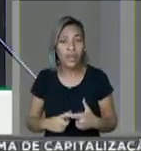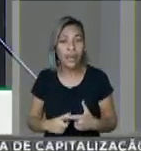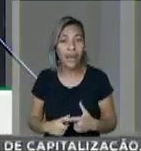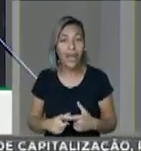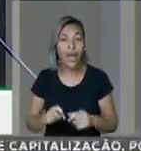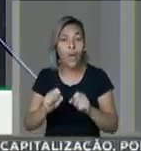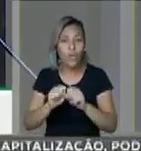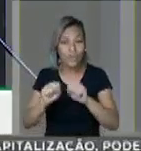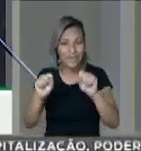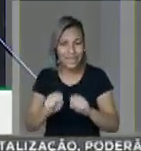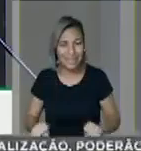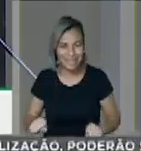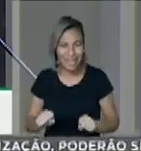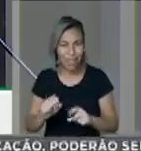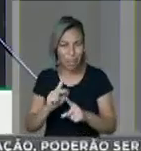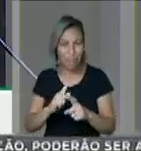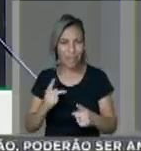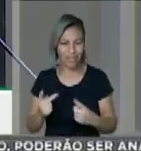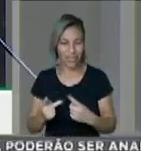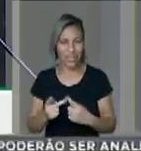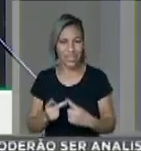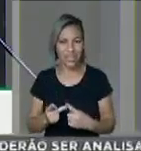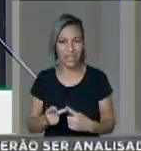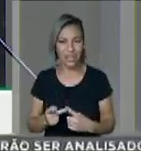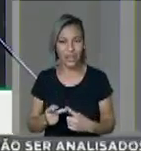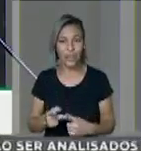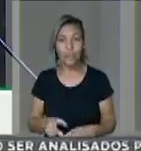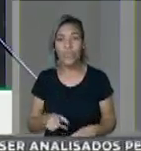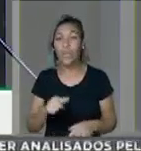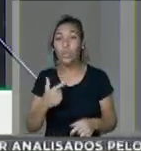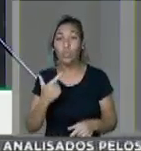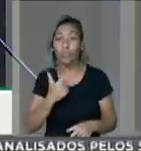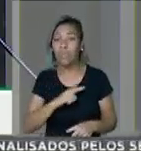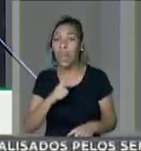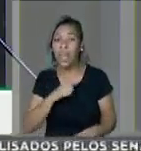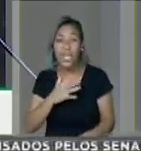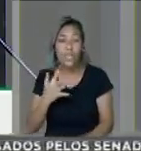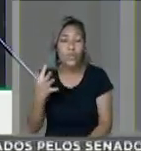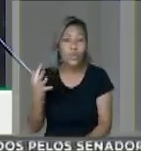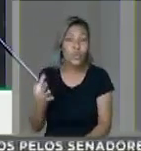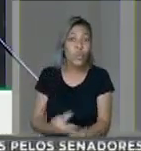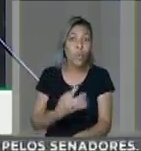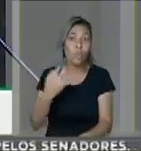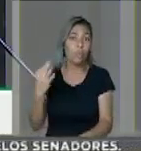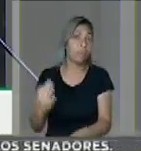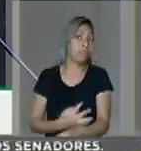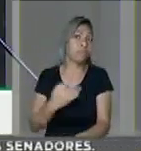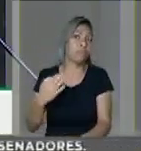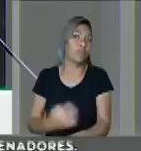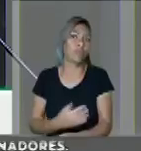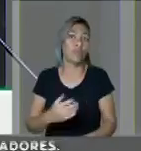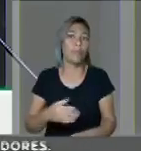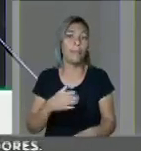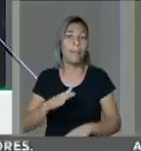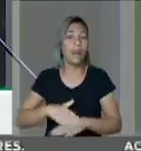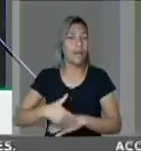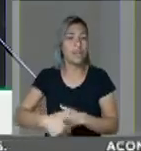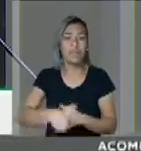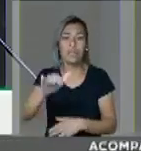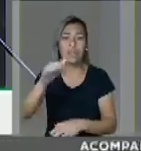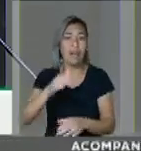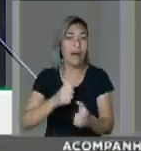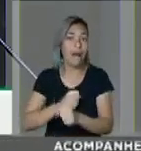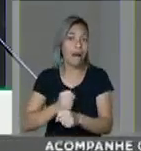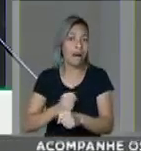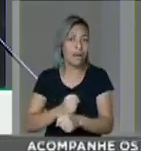o sistema previdenciário não teria sustentabilidade nos próximos anos.